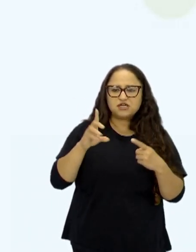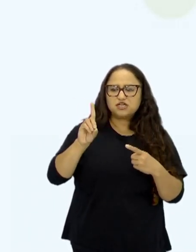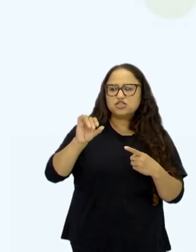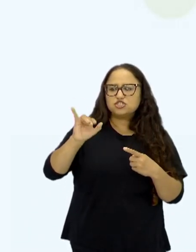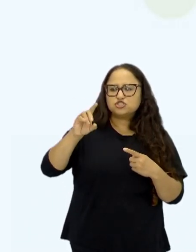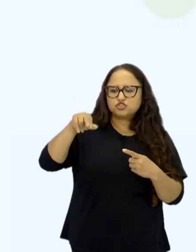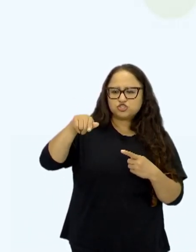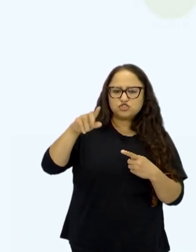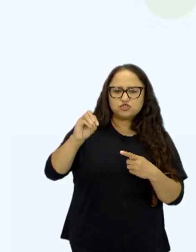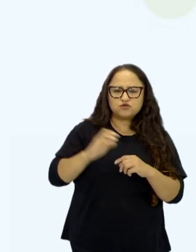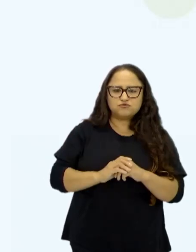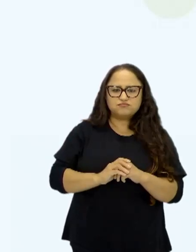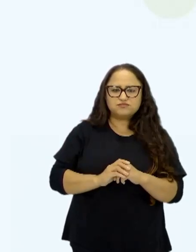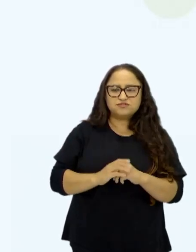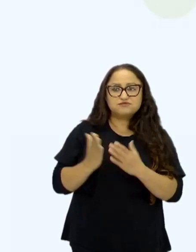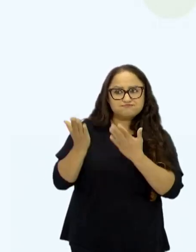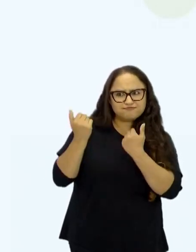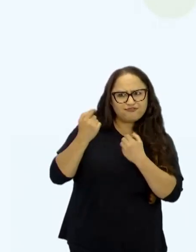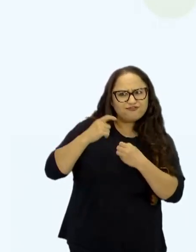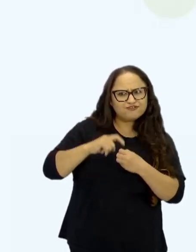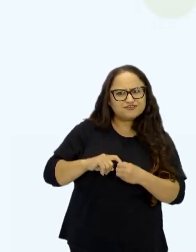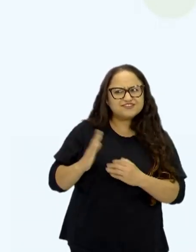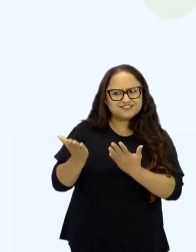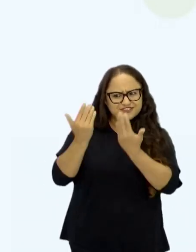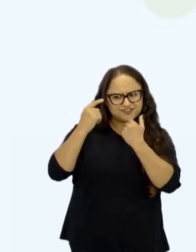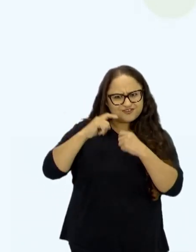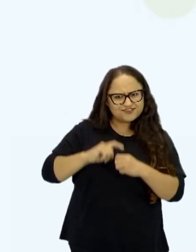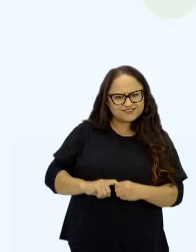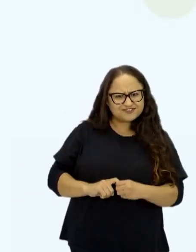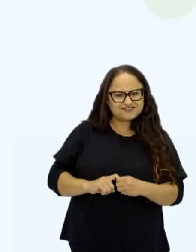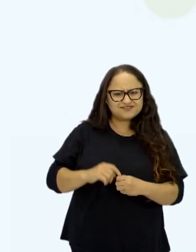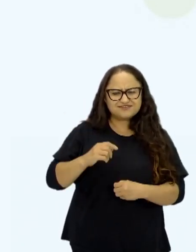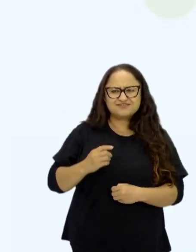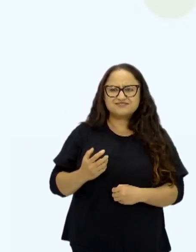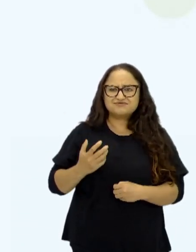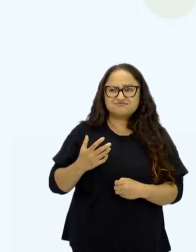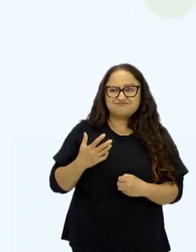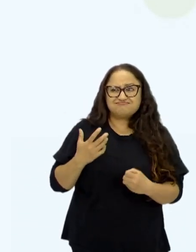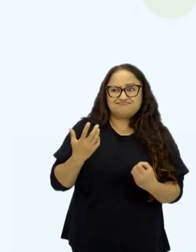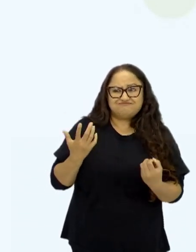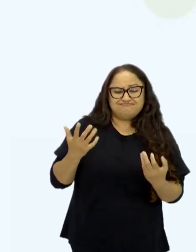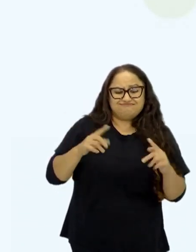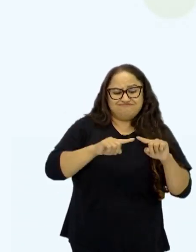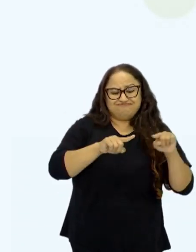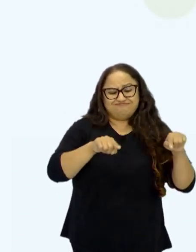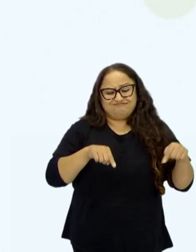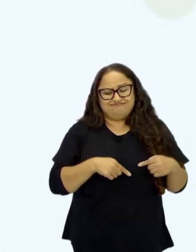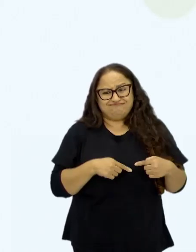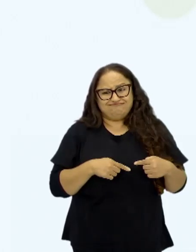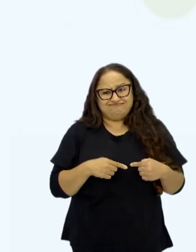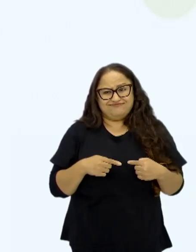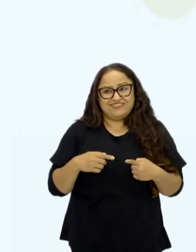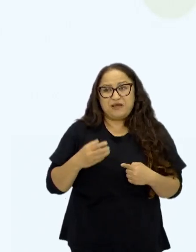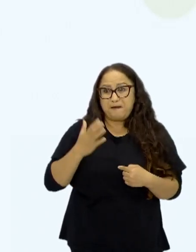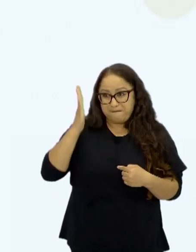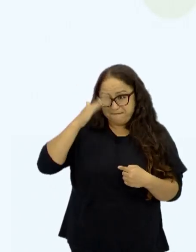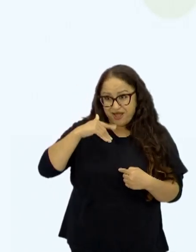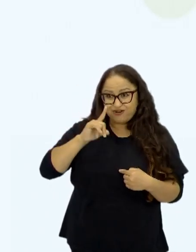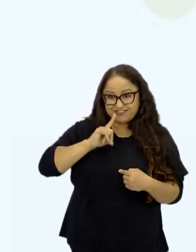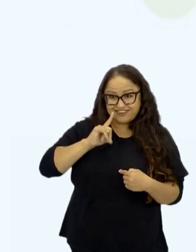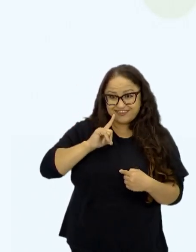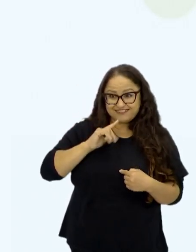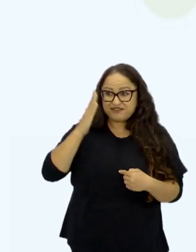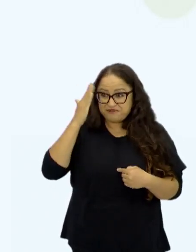lá! Já voltou, já voltou, já voltou às aulas. Não faz